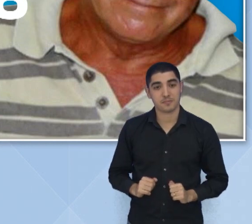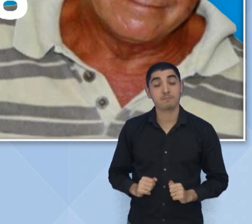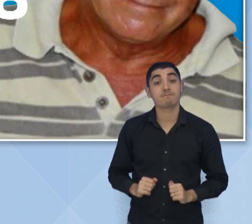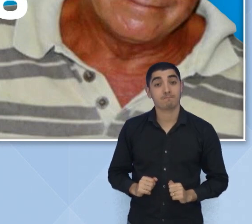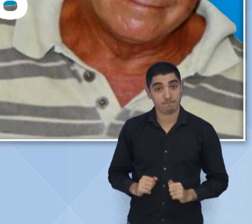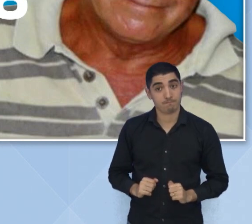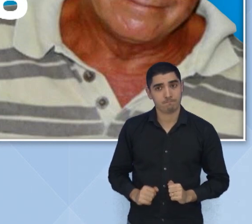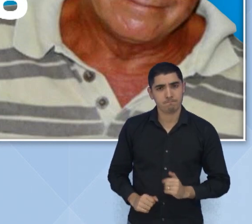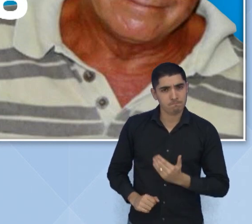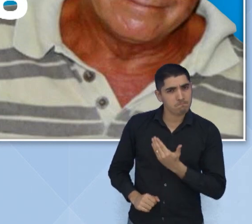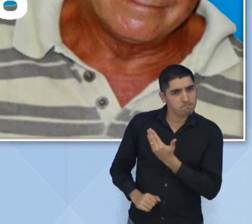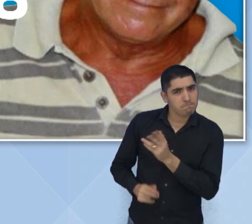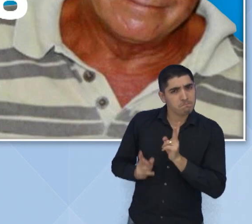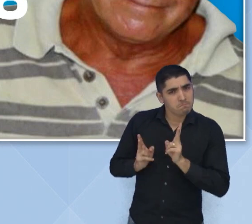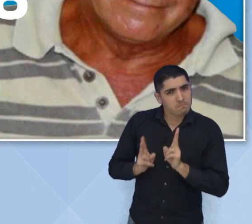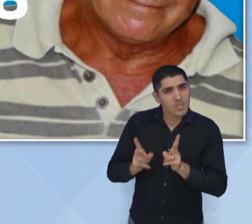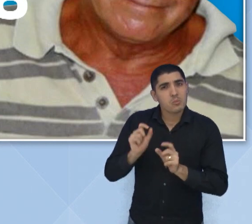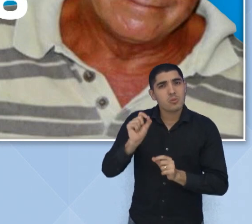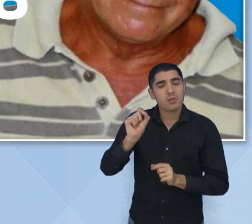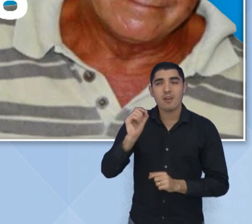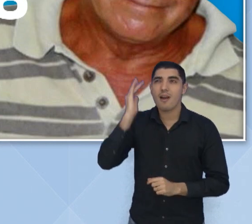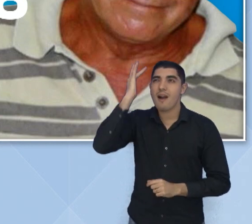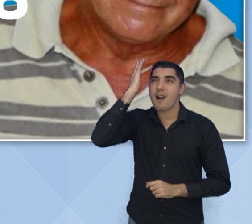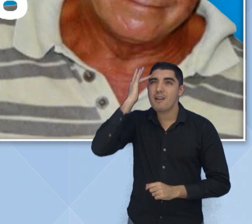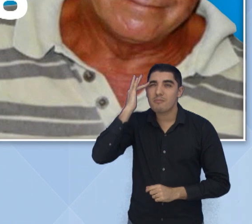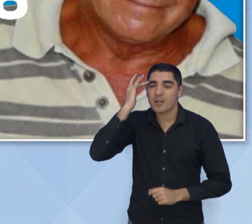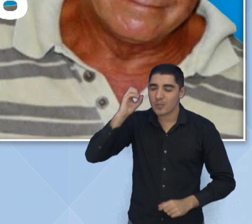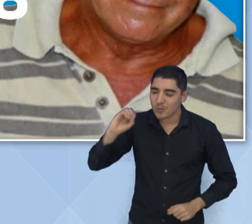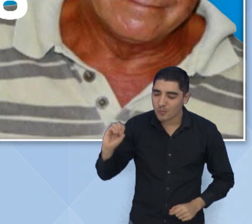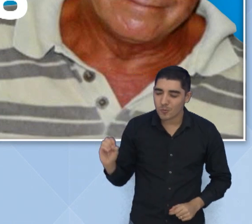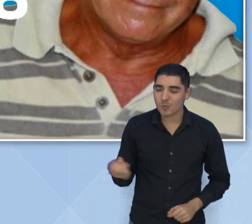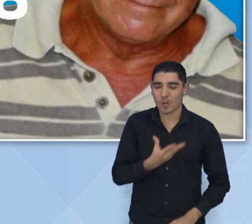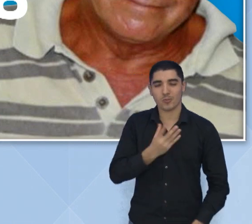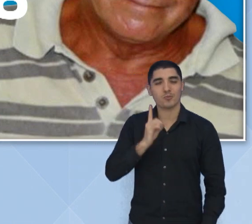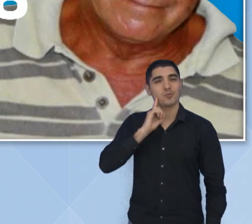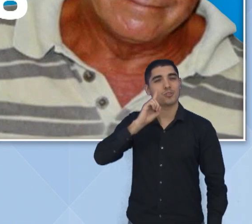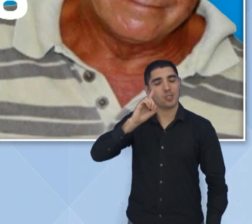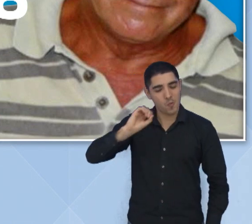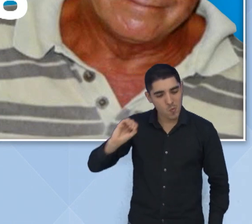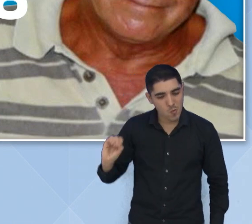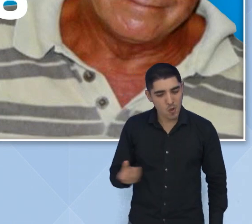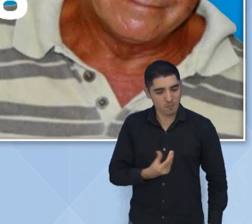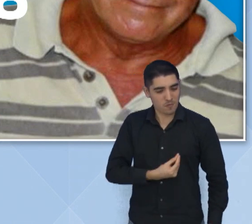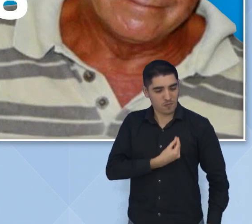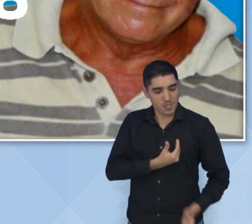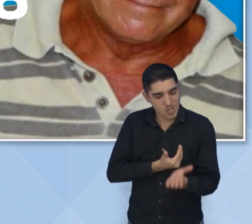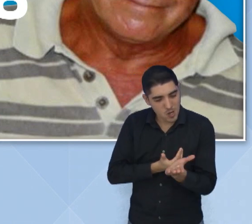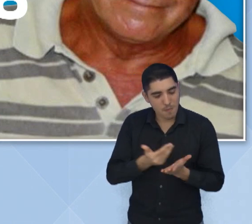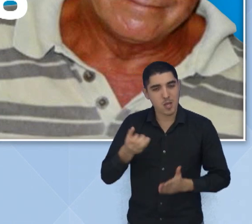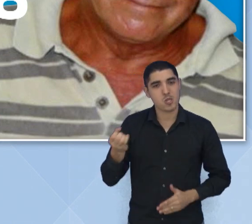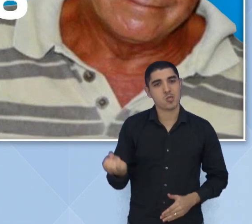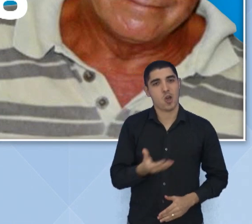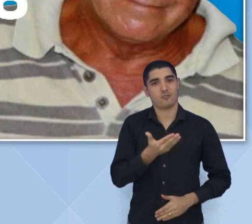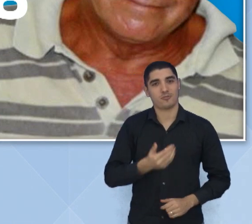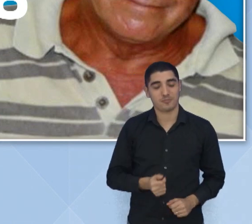Ele sempre acreditou que o amanhã seria um novo dia, um novo recomeço. E tudo recomeçava, e foi assim